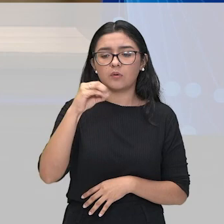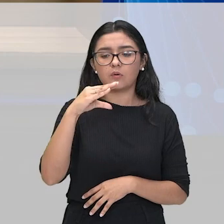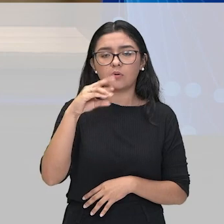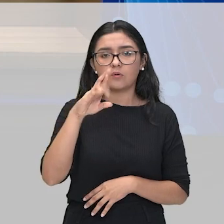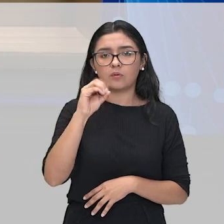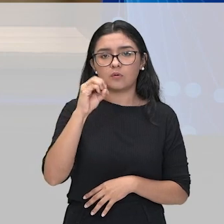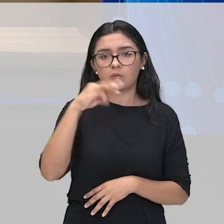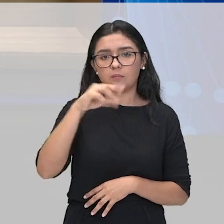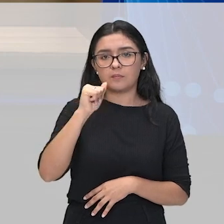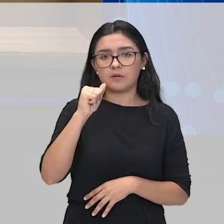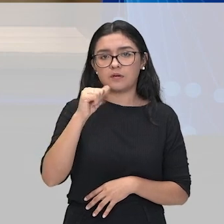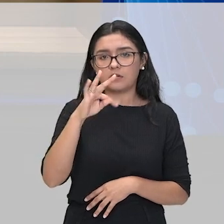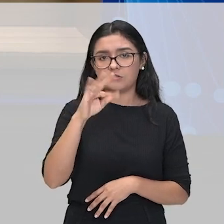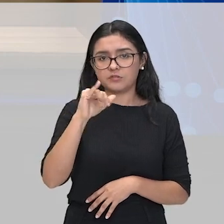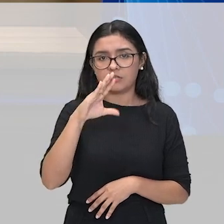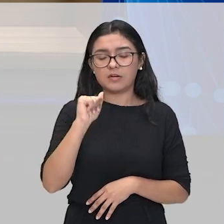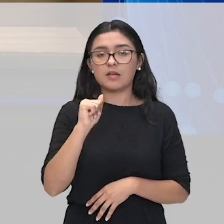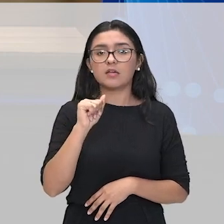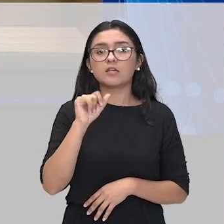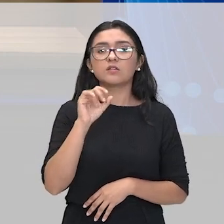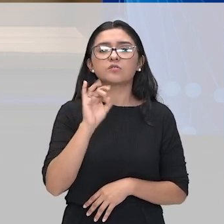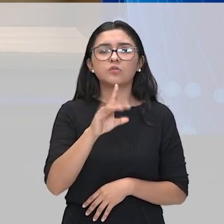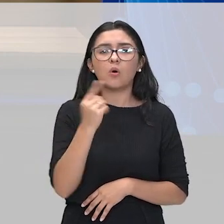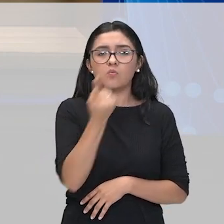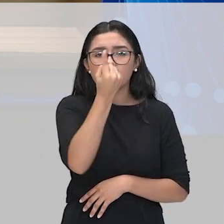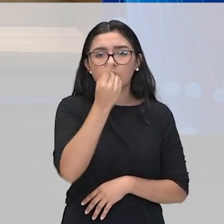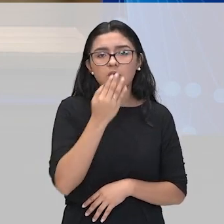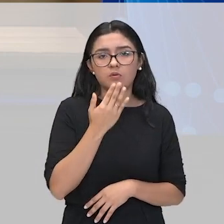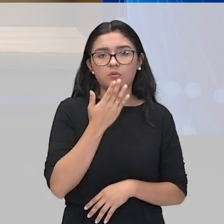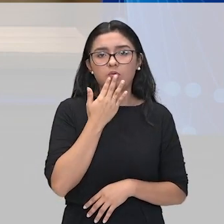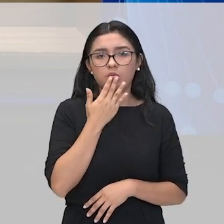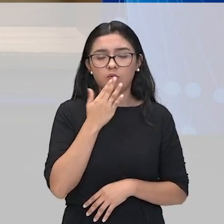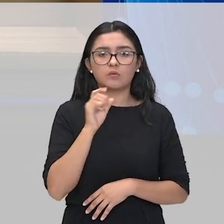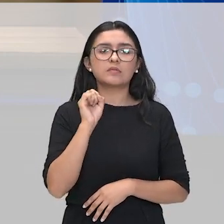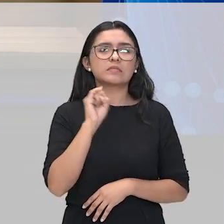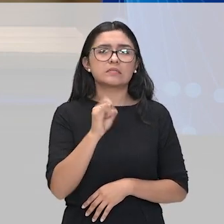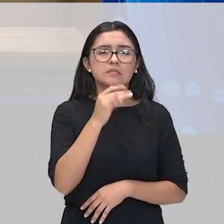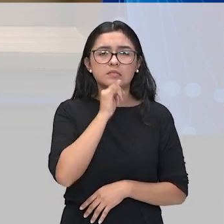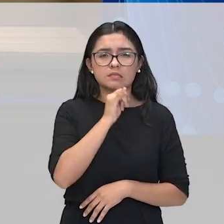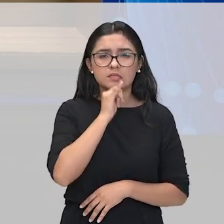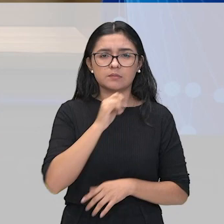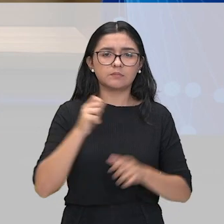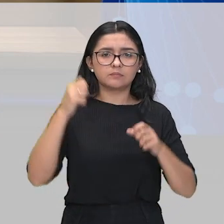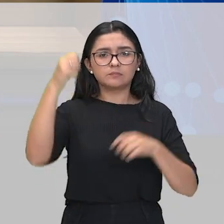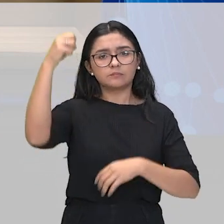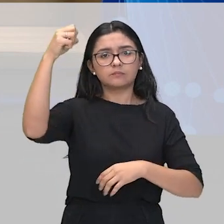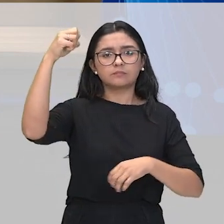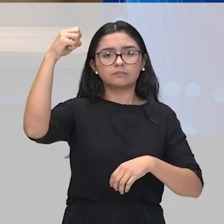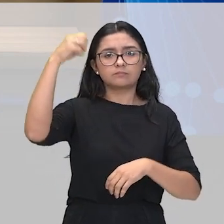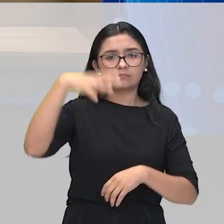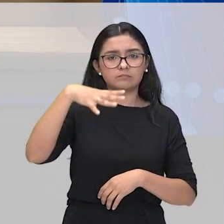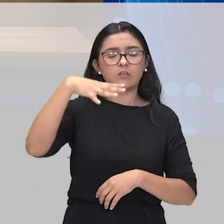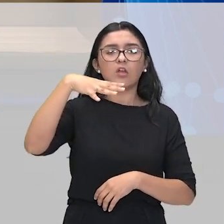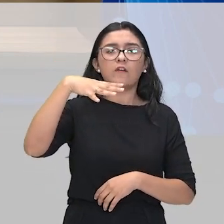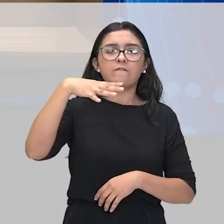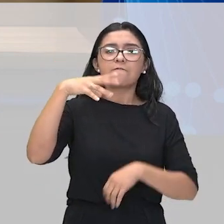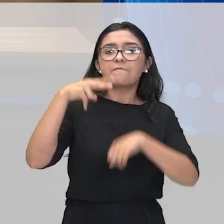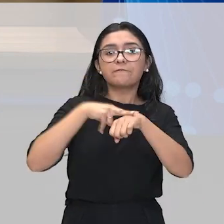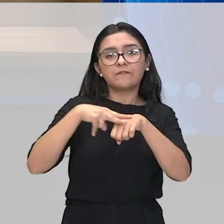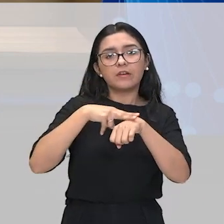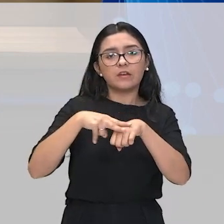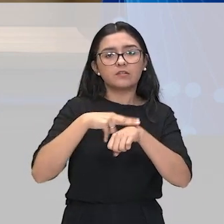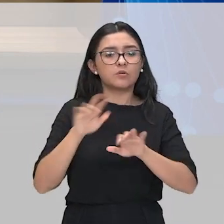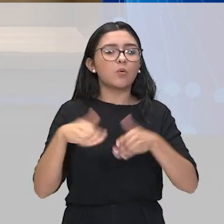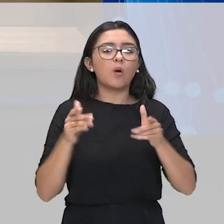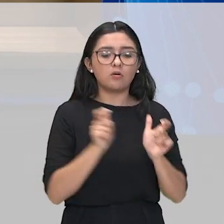é aquela que tem apenas uma cor. Então, se eu iluminar esses cartões, por exemplo, com uma luz monocromática verde, que cor será